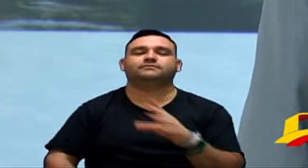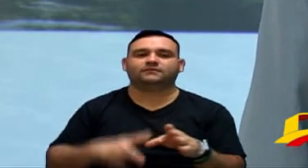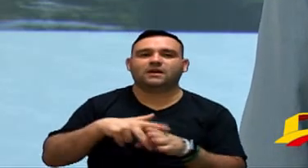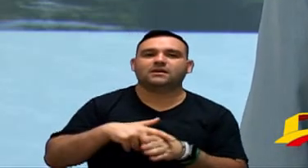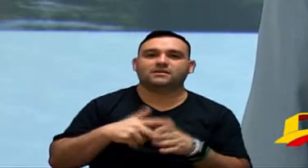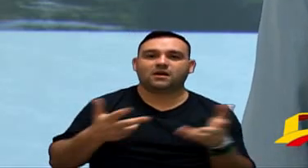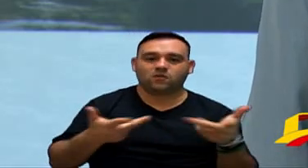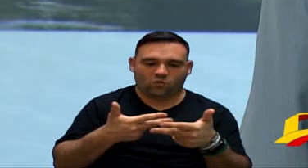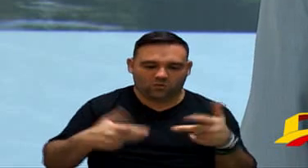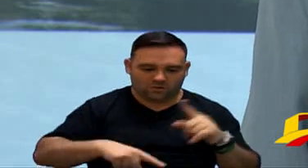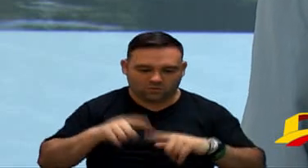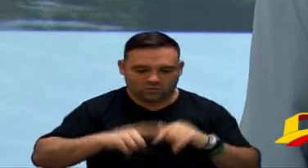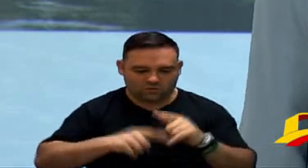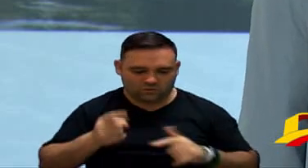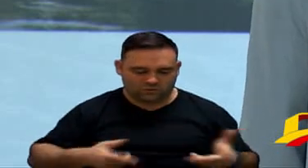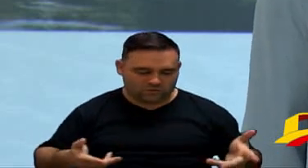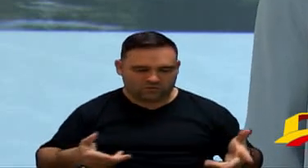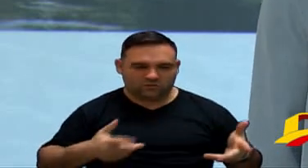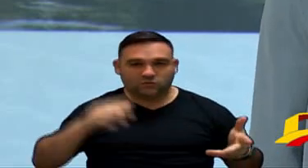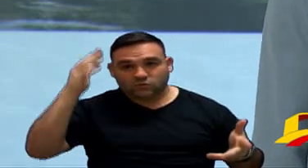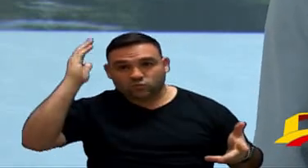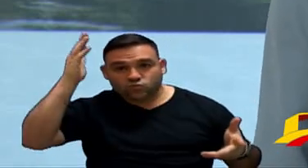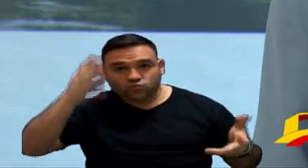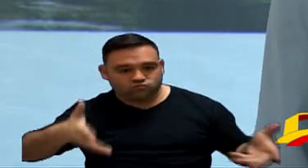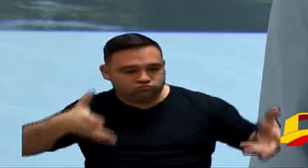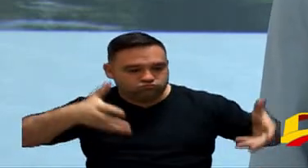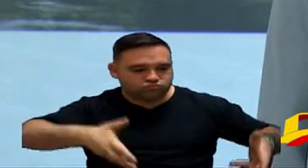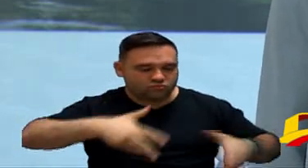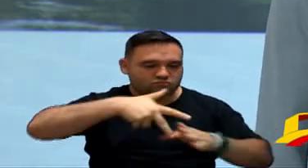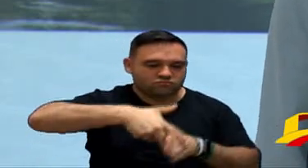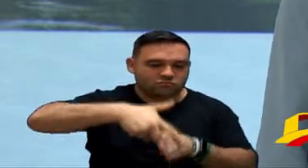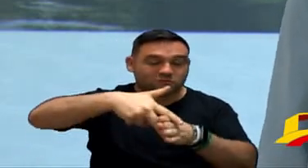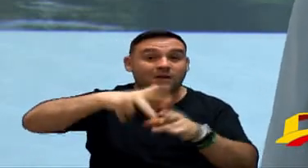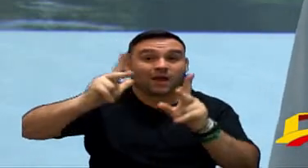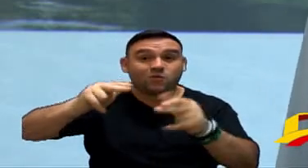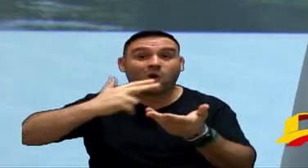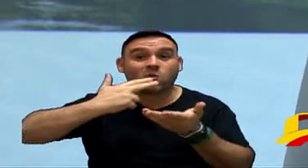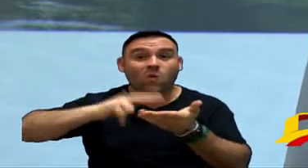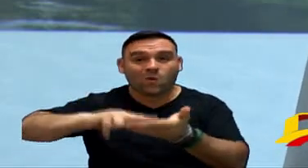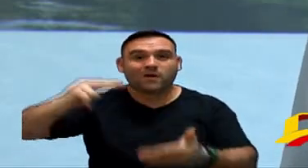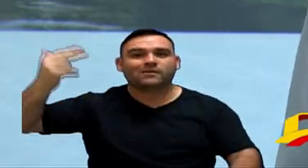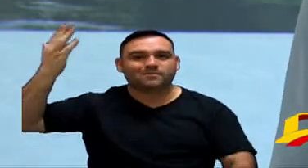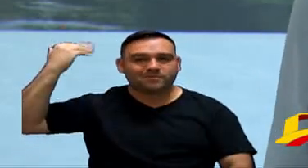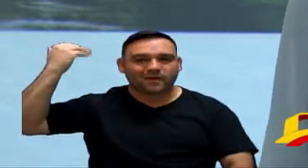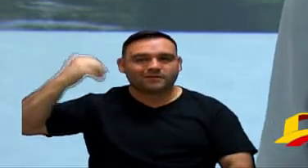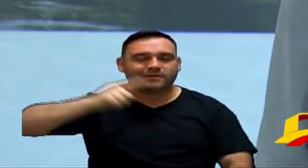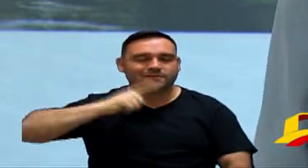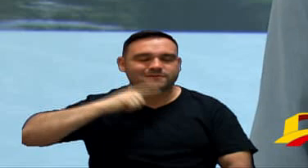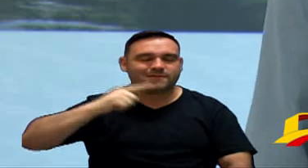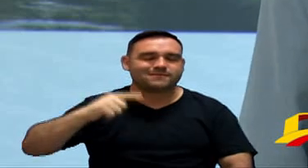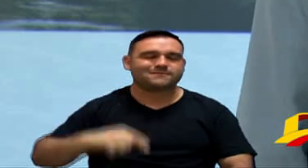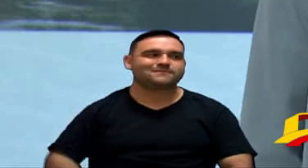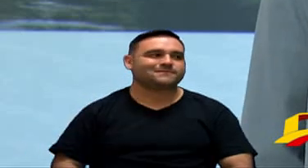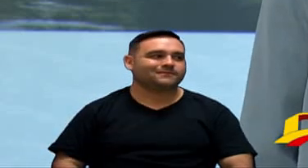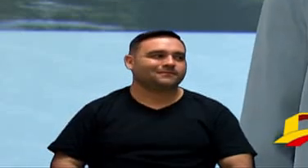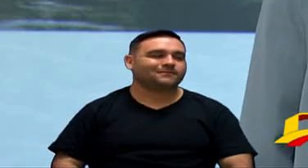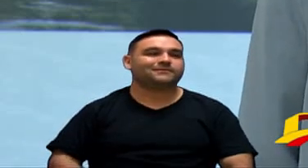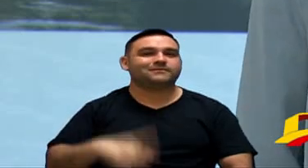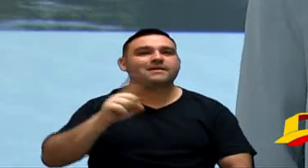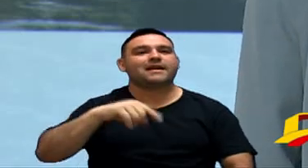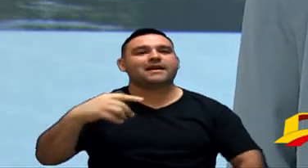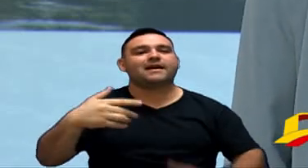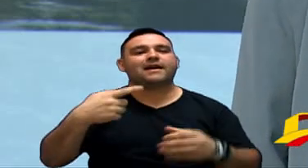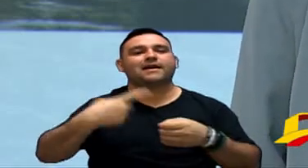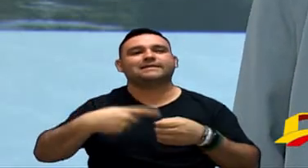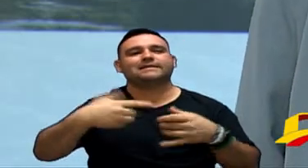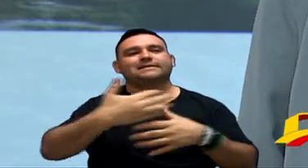né de produtos sendo os mensageiros Os correios da época as